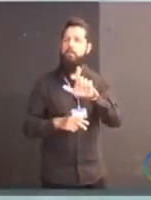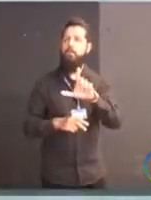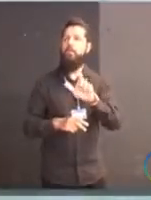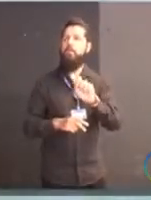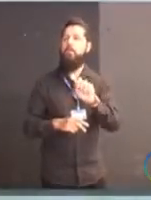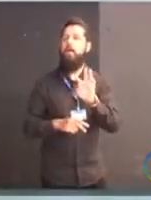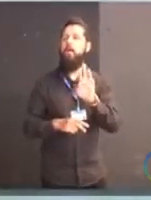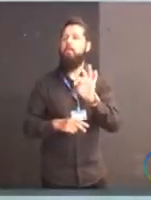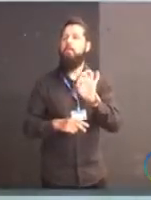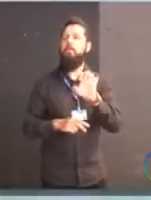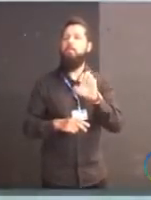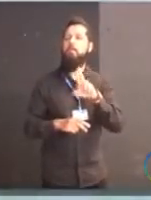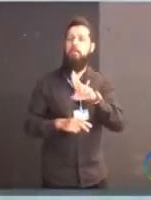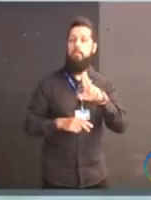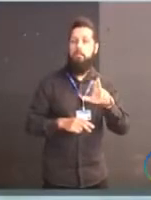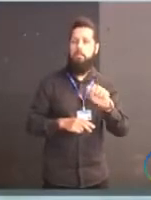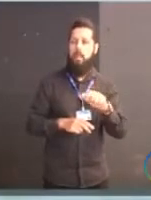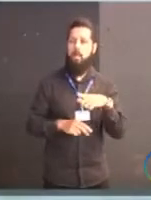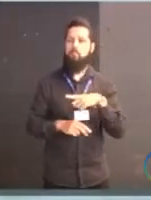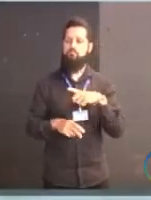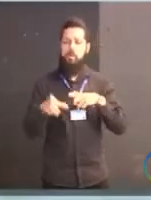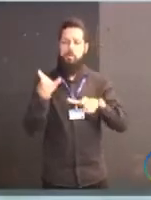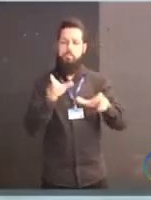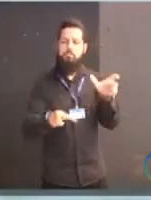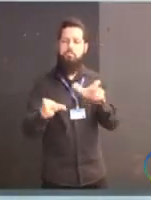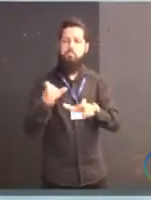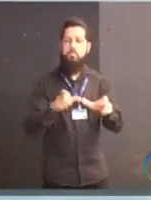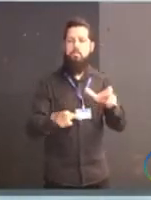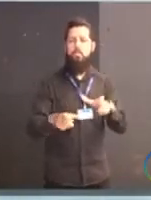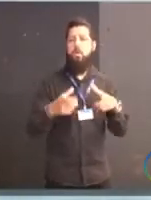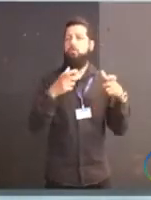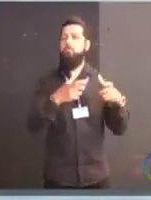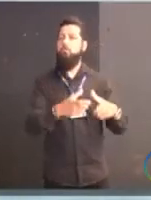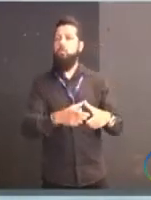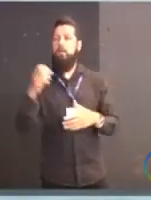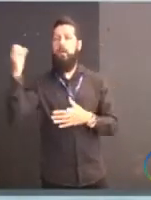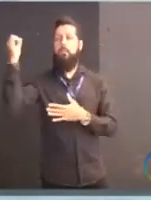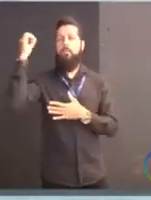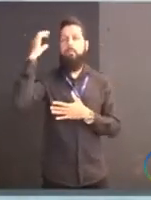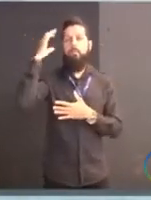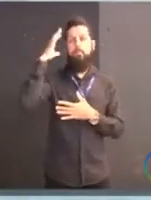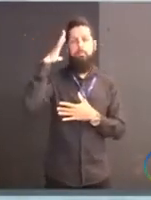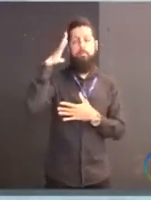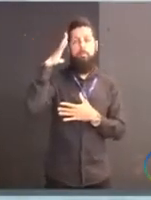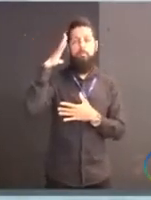criaturas, principalmente no campo da cura espiritual, uma legião de